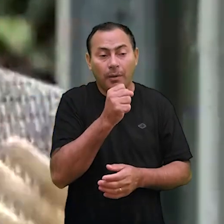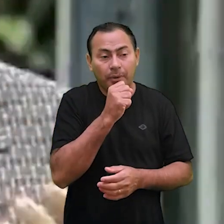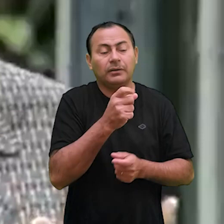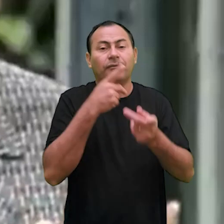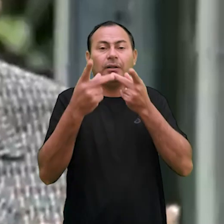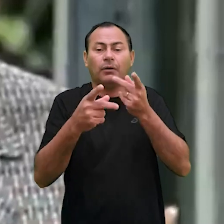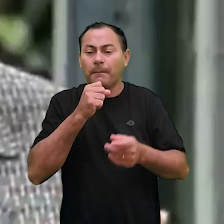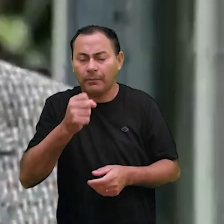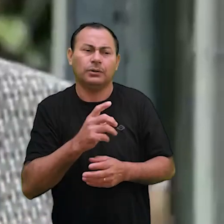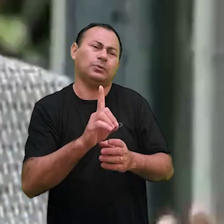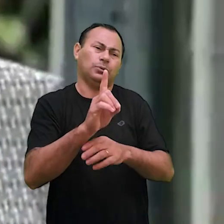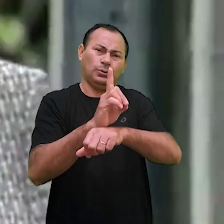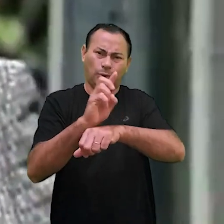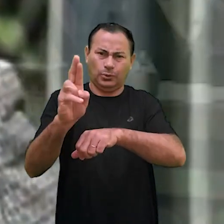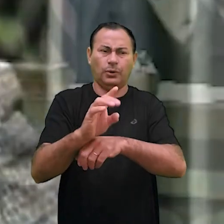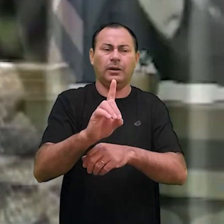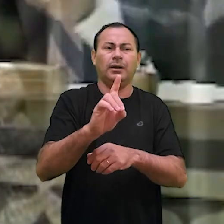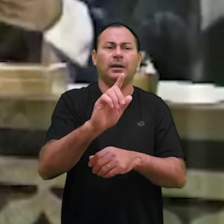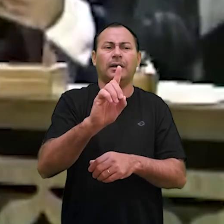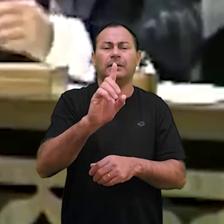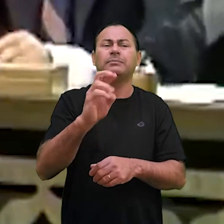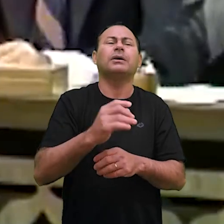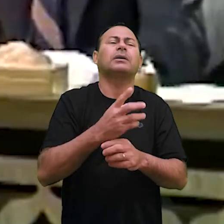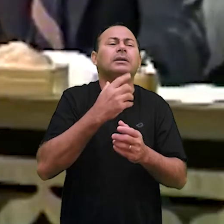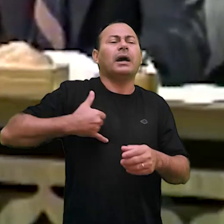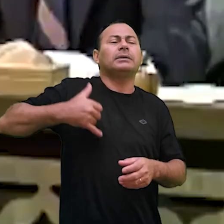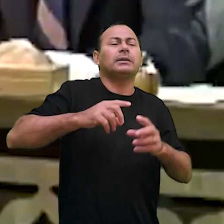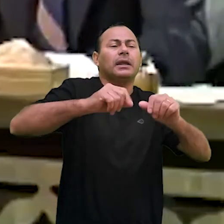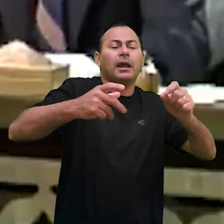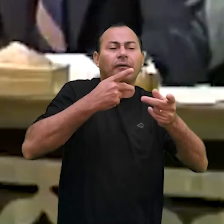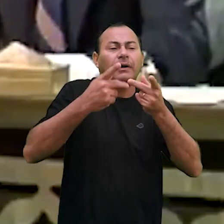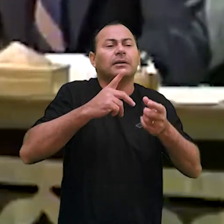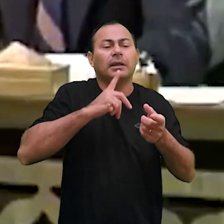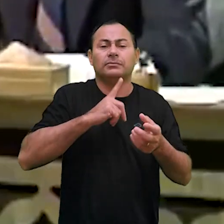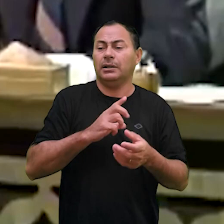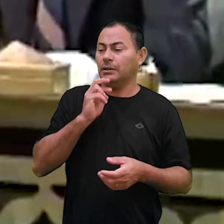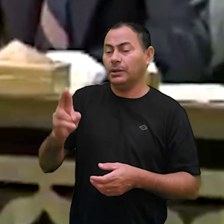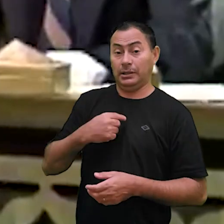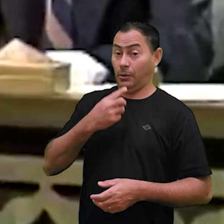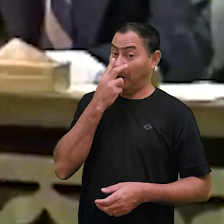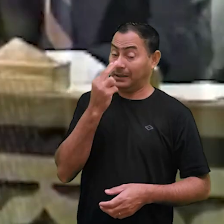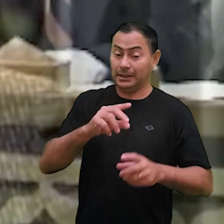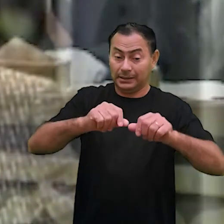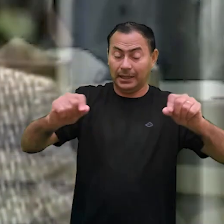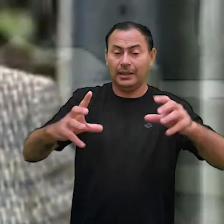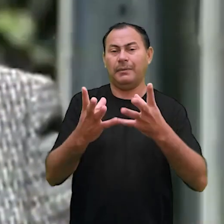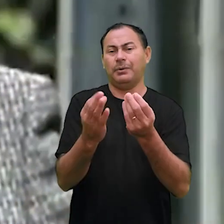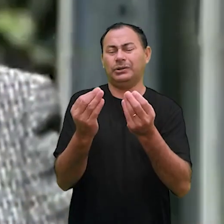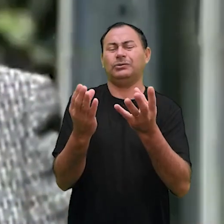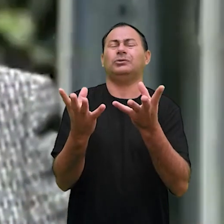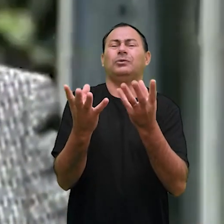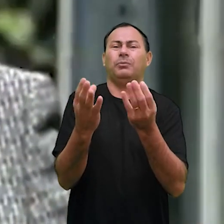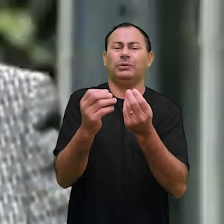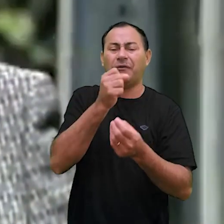Aí então o repórter falou, Dr. Graham, que idade o senhor acha que a Terra tem? Ele respondeu, acho